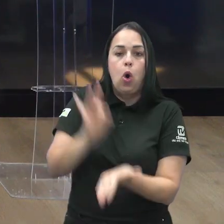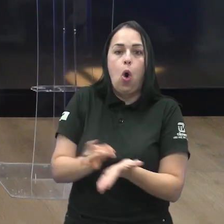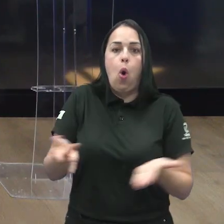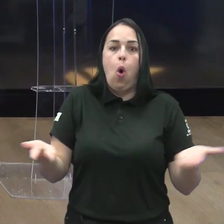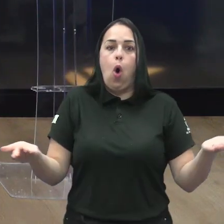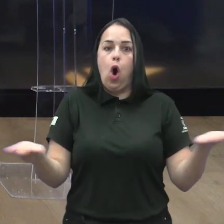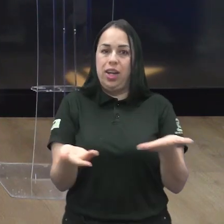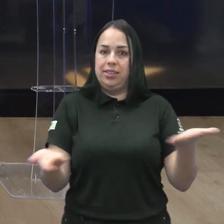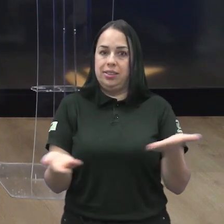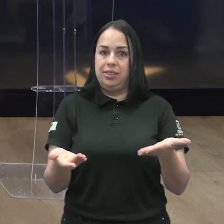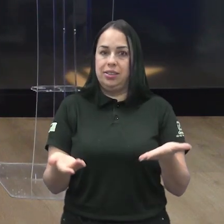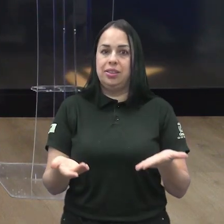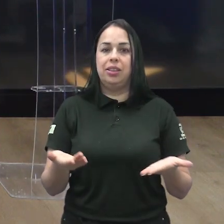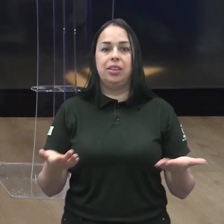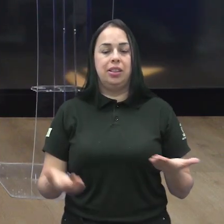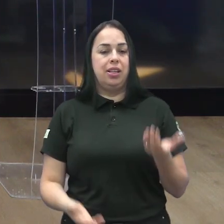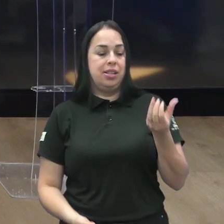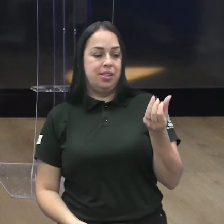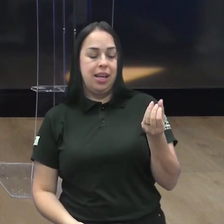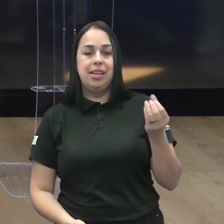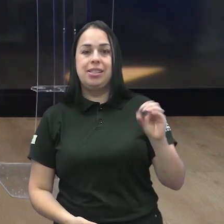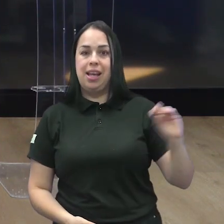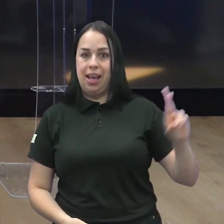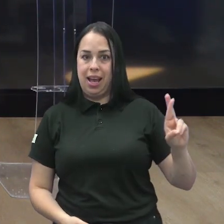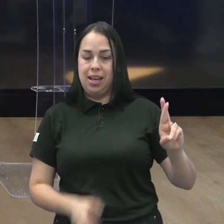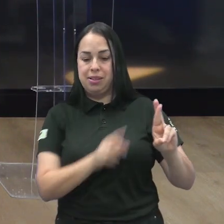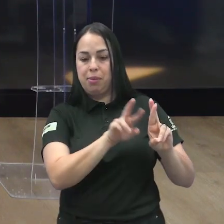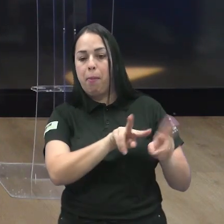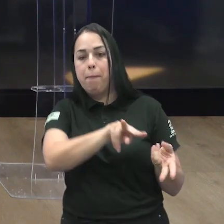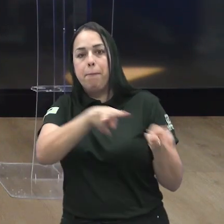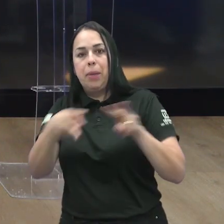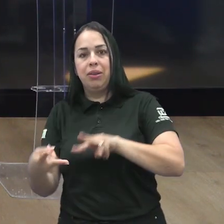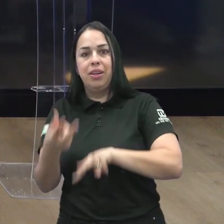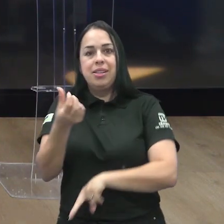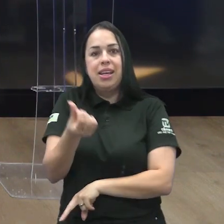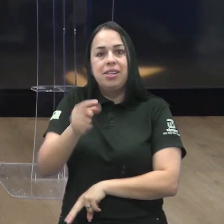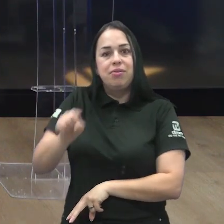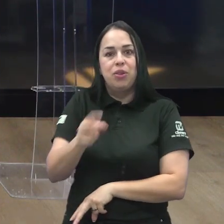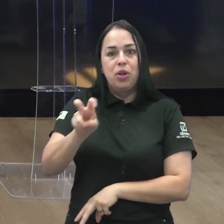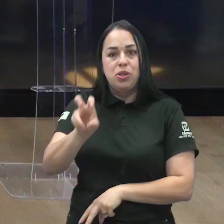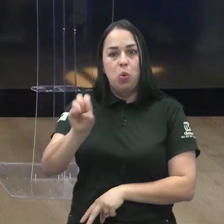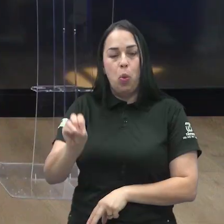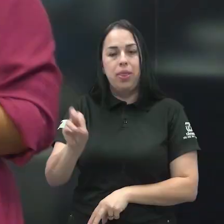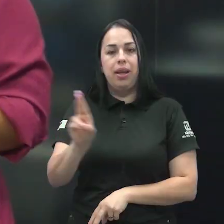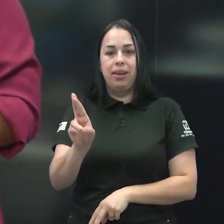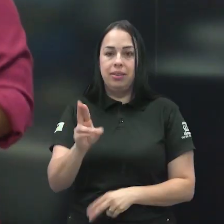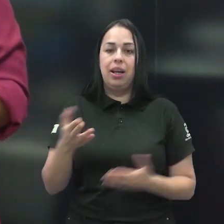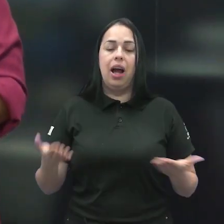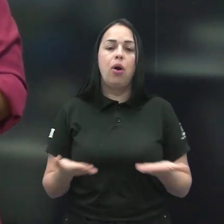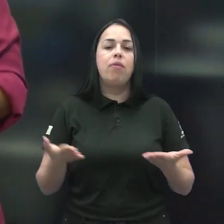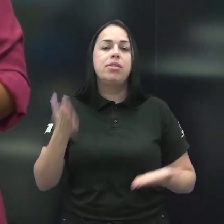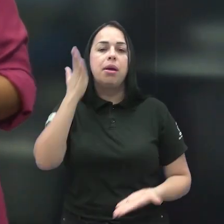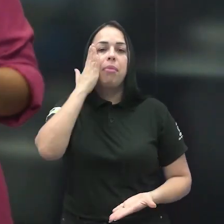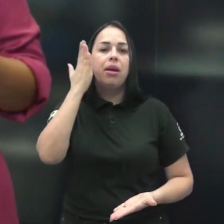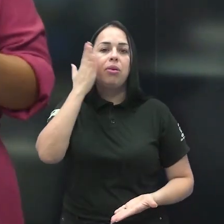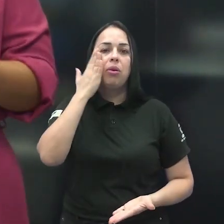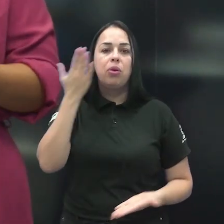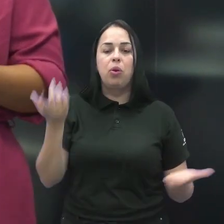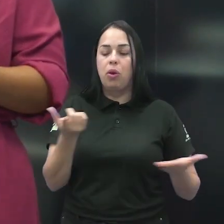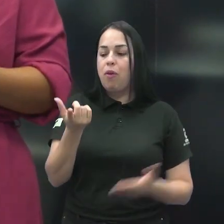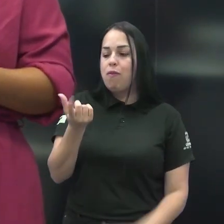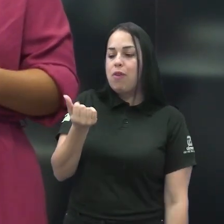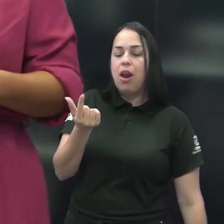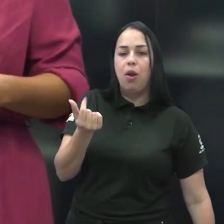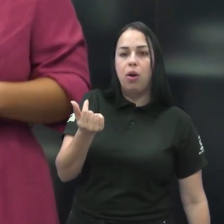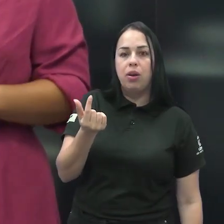valer a partir de hoje. O valor passa de R$ 6,00 para R$ 6,50. Vamos saber então como vai funcionar